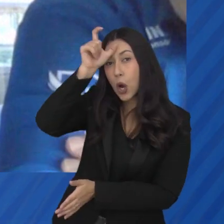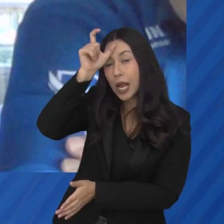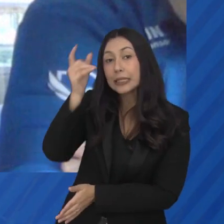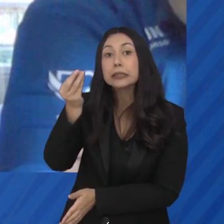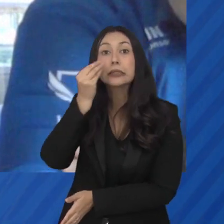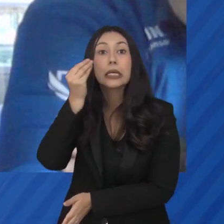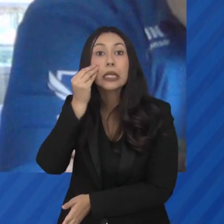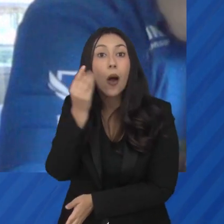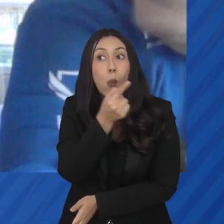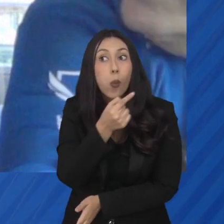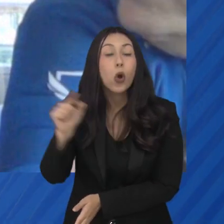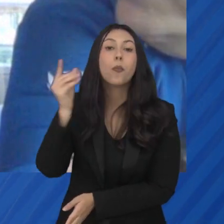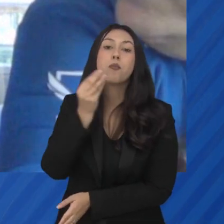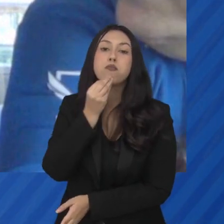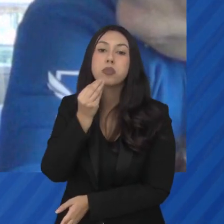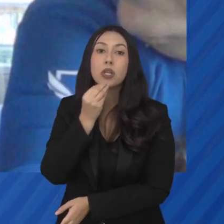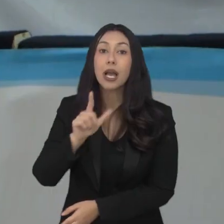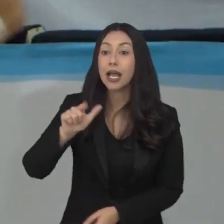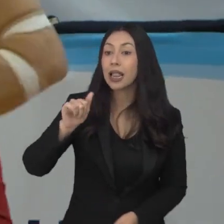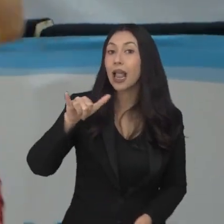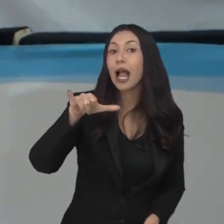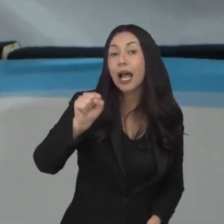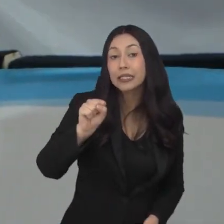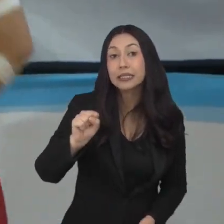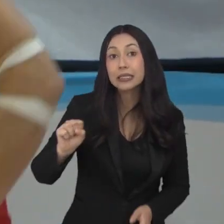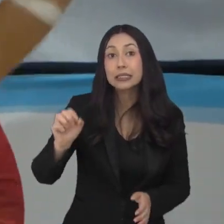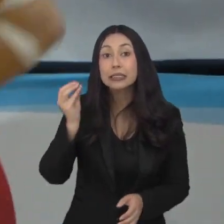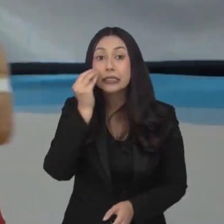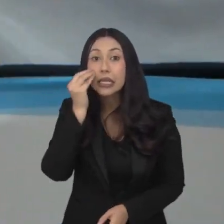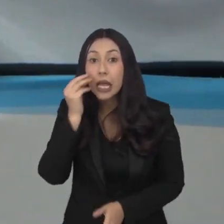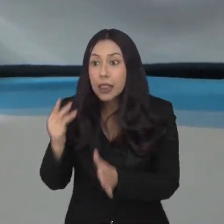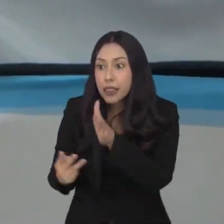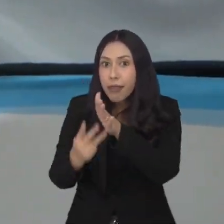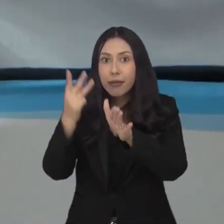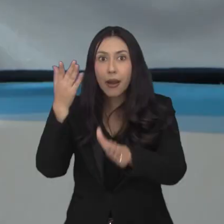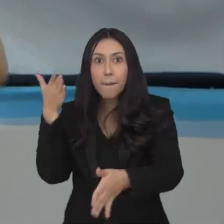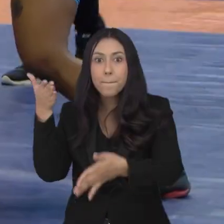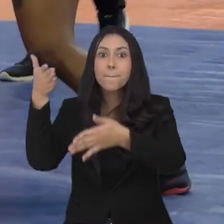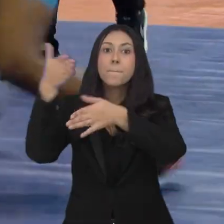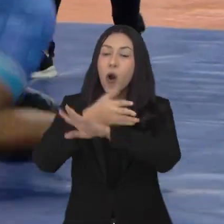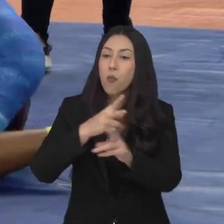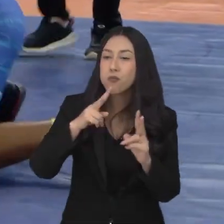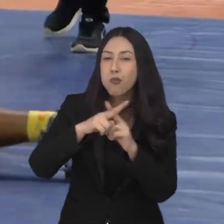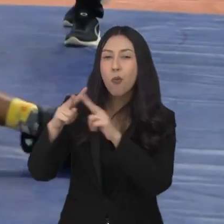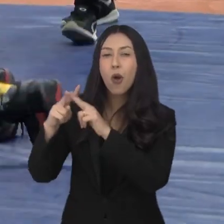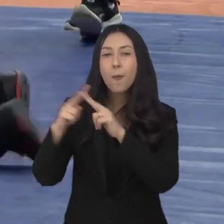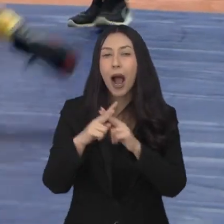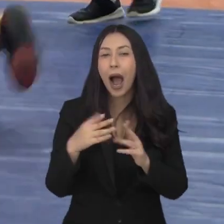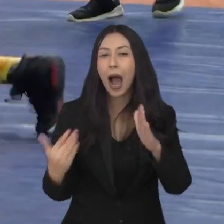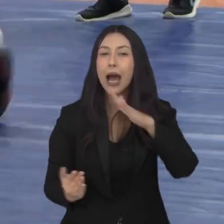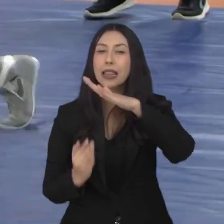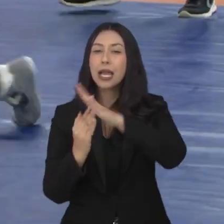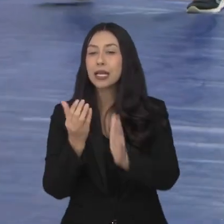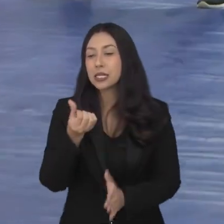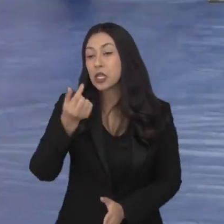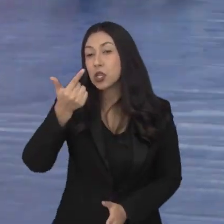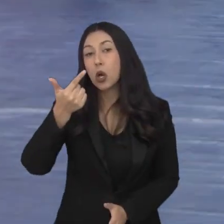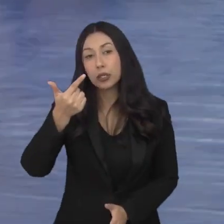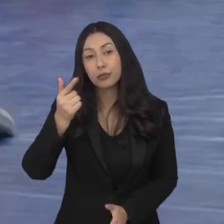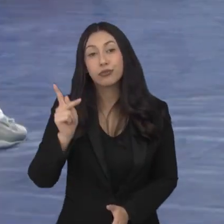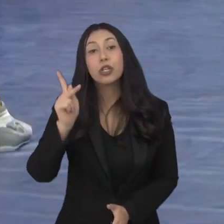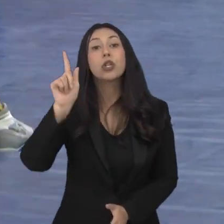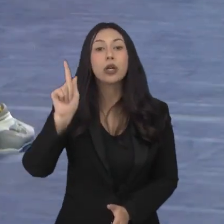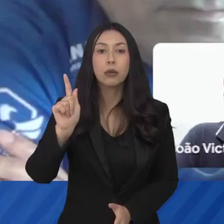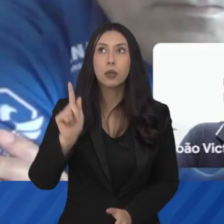Turquia disputar as últimas classificatórias. A Laís disputa a 3ª participação nas Olimpíadas na modalidade até